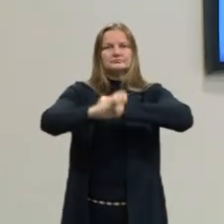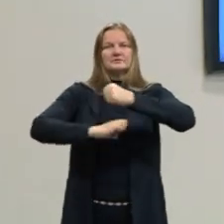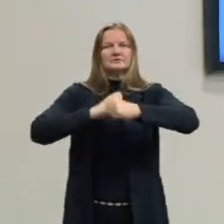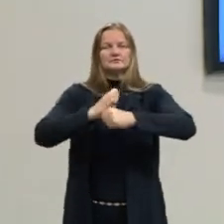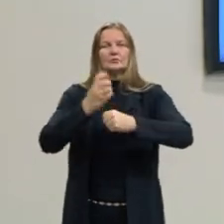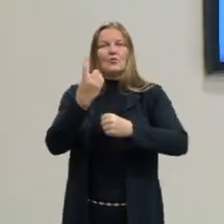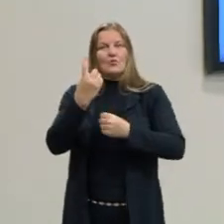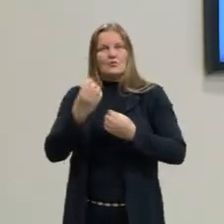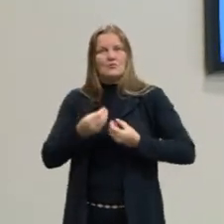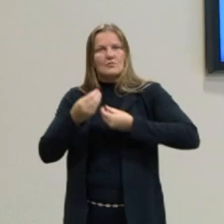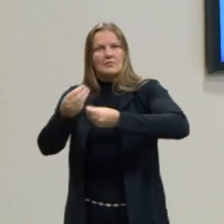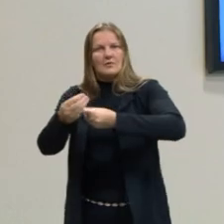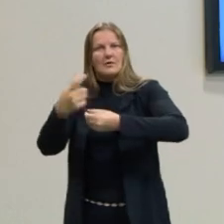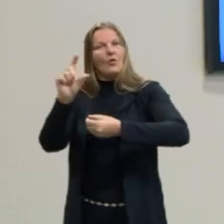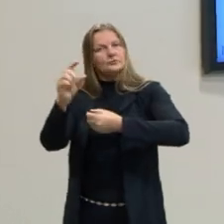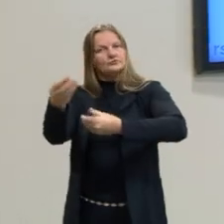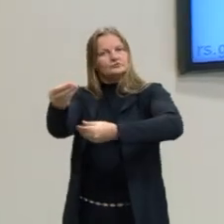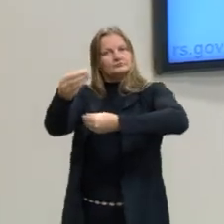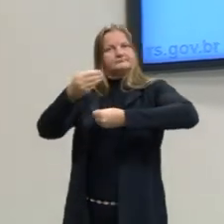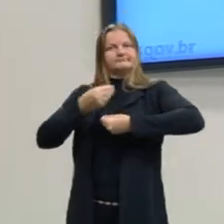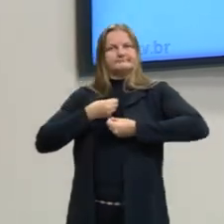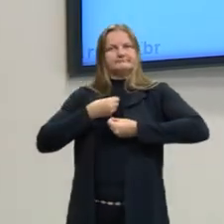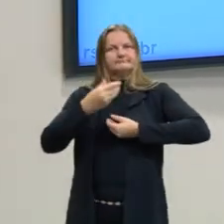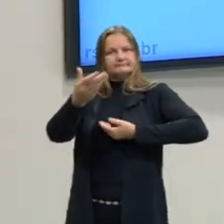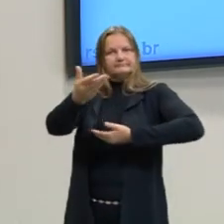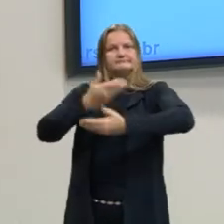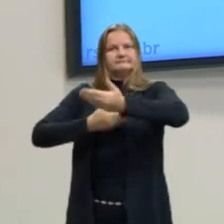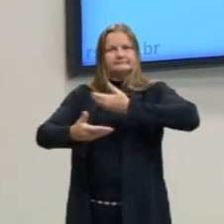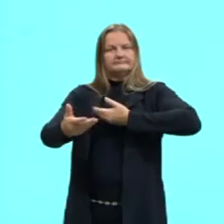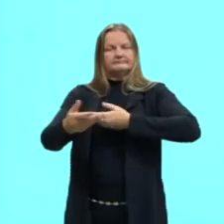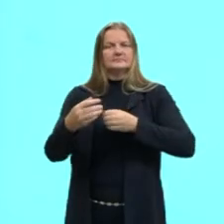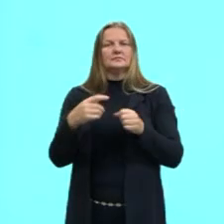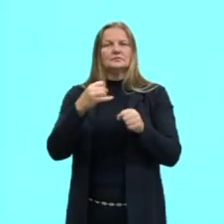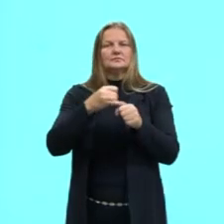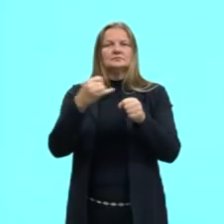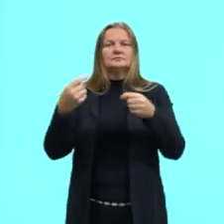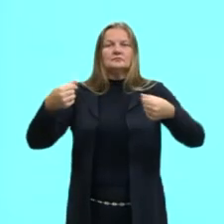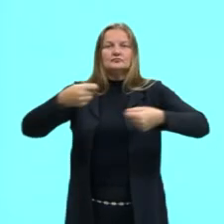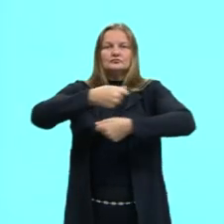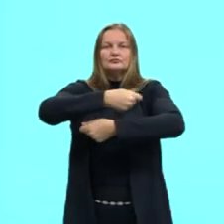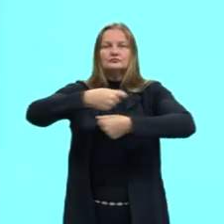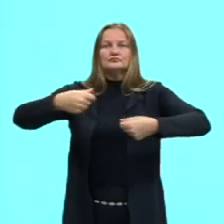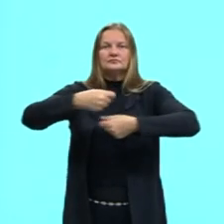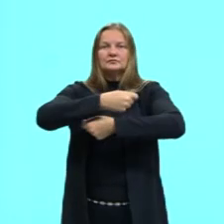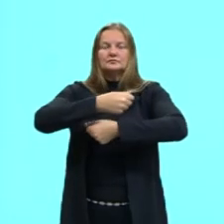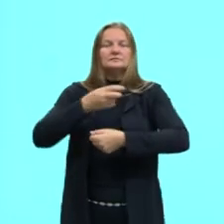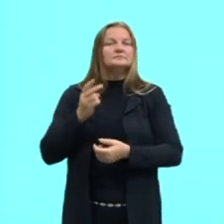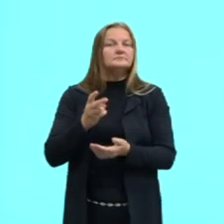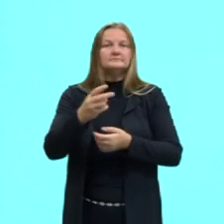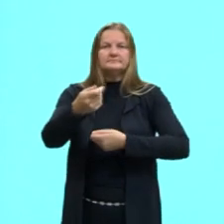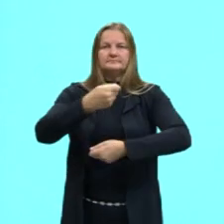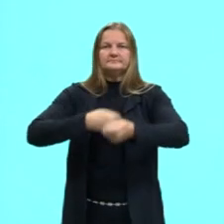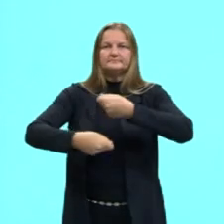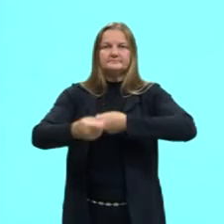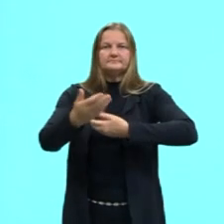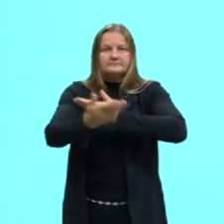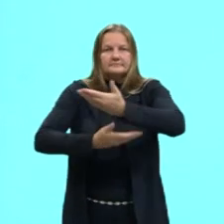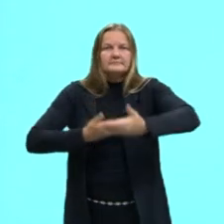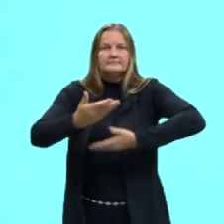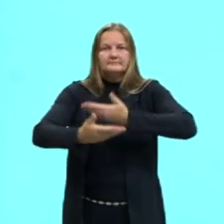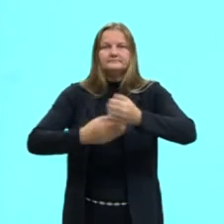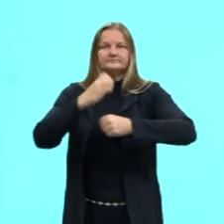ganha formando um composto iônico já na covalente ocorre através do compartilhamento de elétrons é para